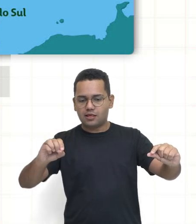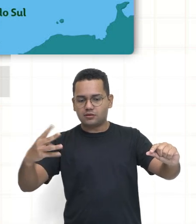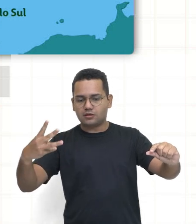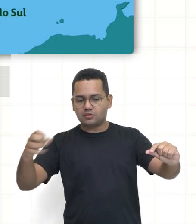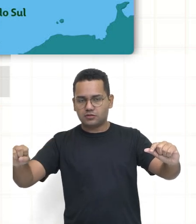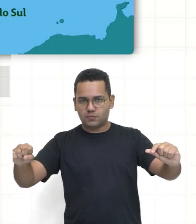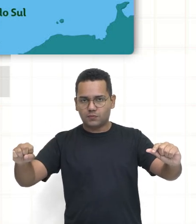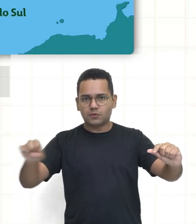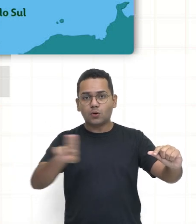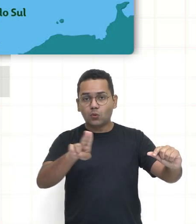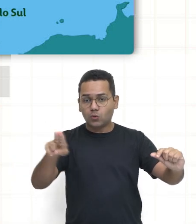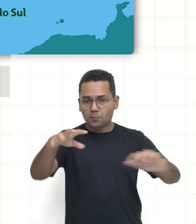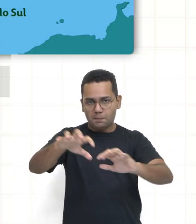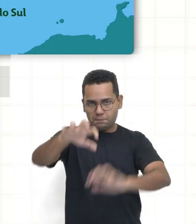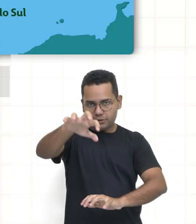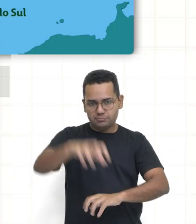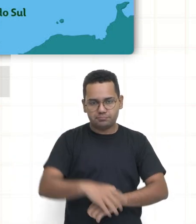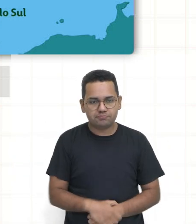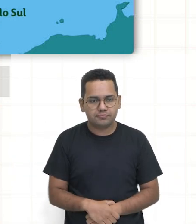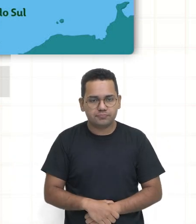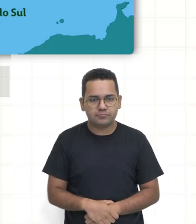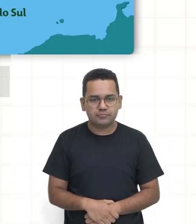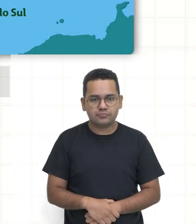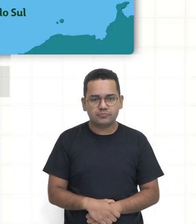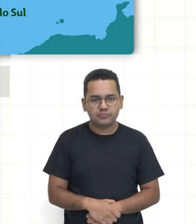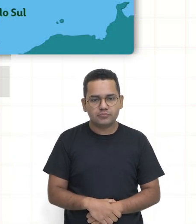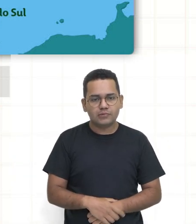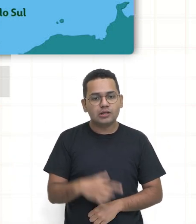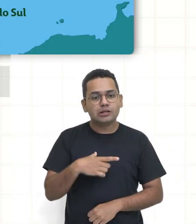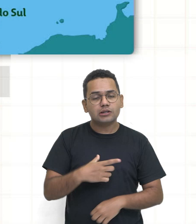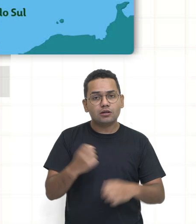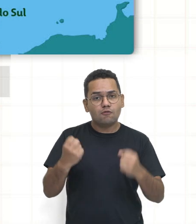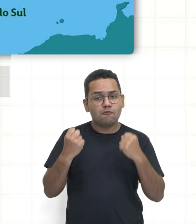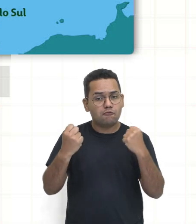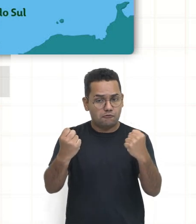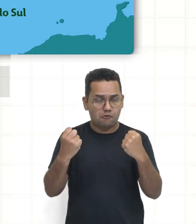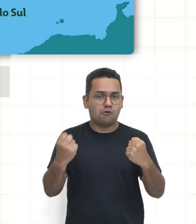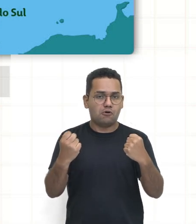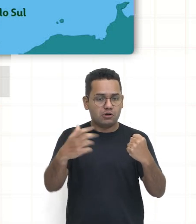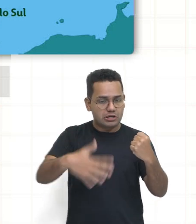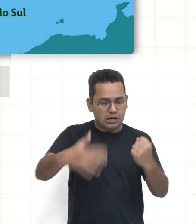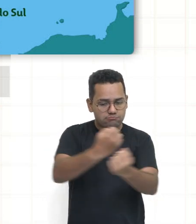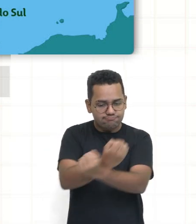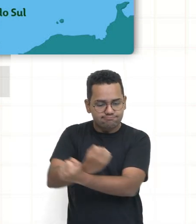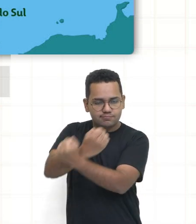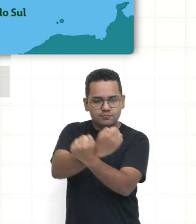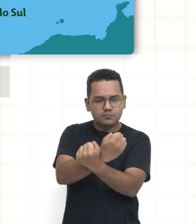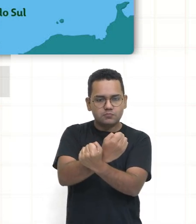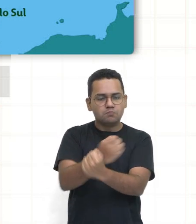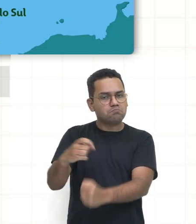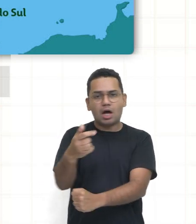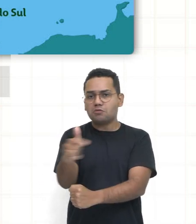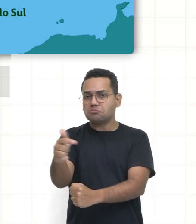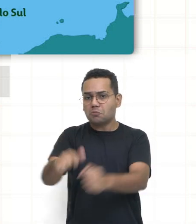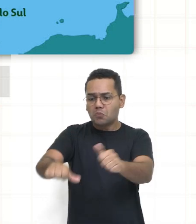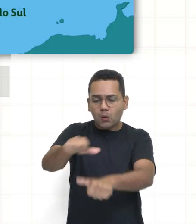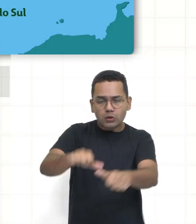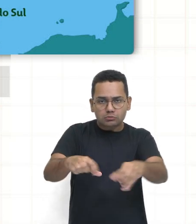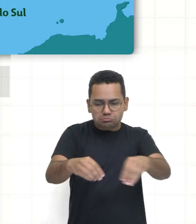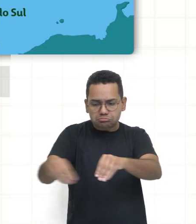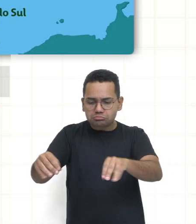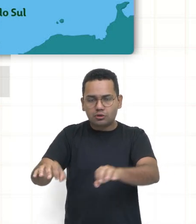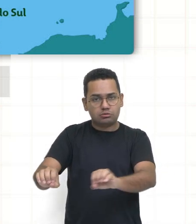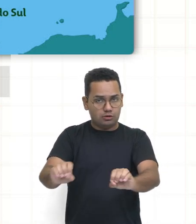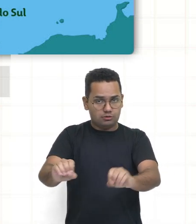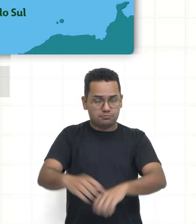Coreias. Posições fortificadas sem mudanças territoriais significativas. Neste momento da